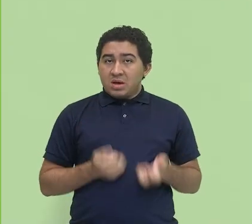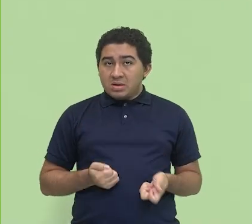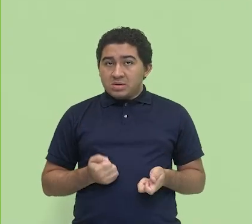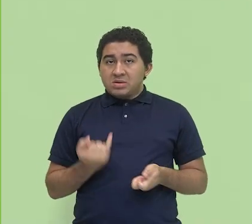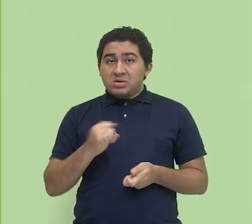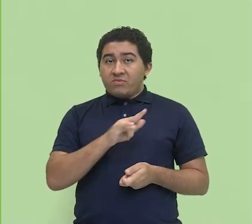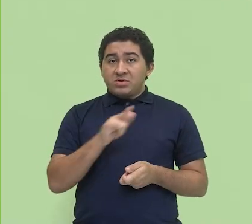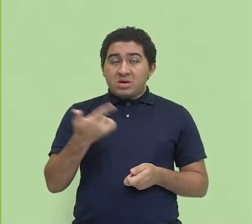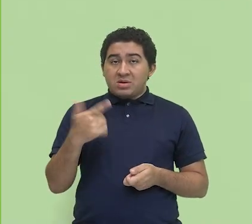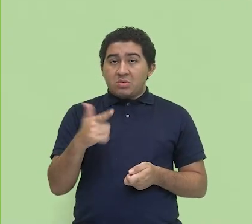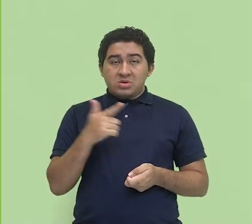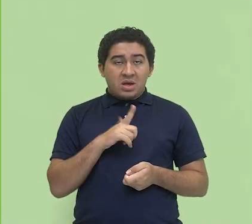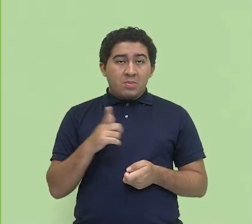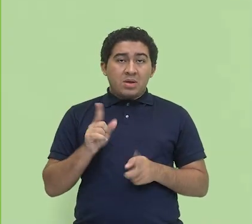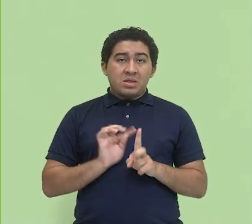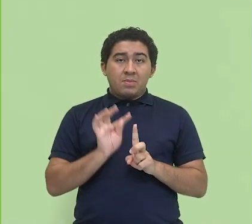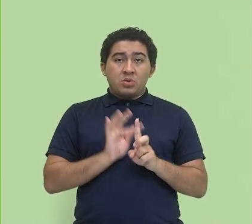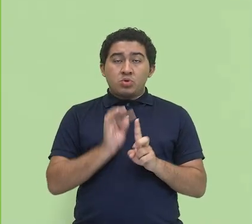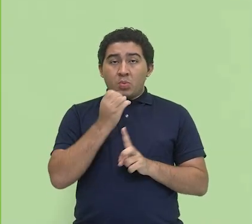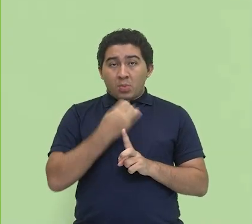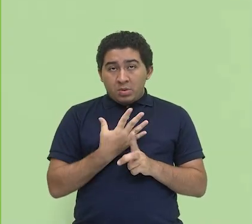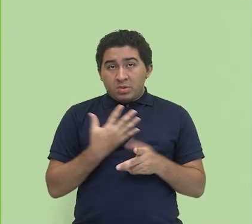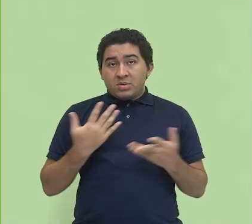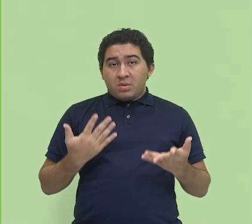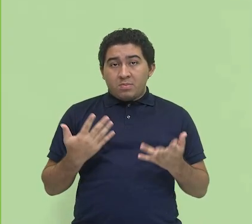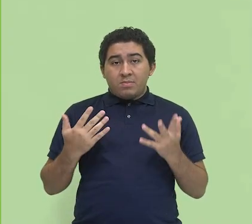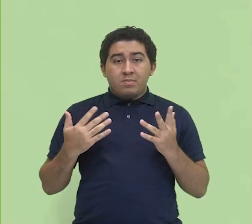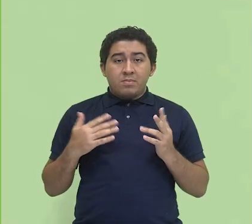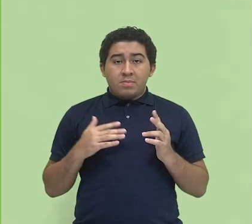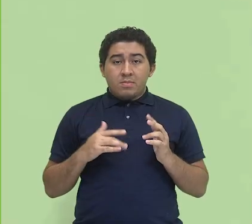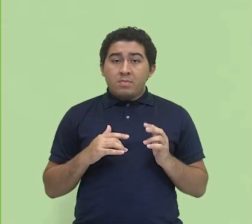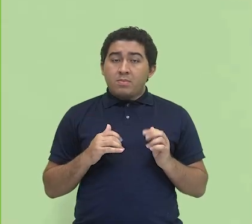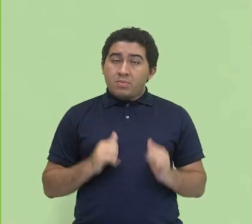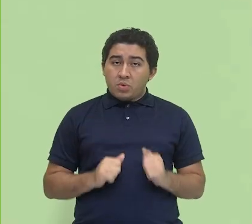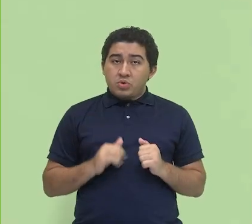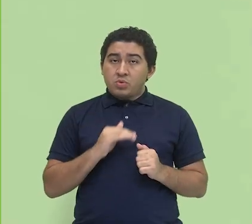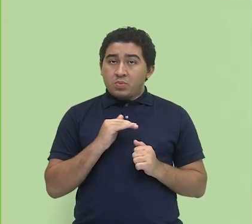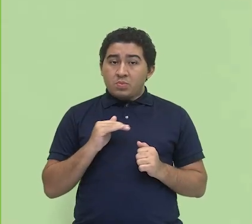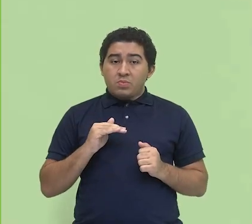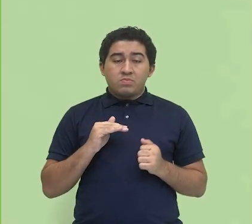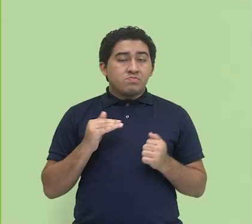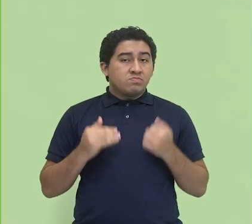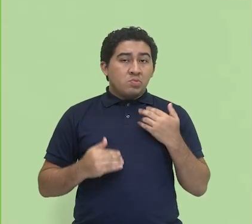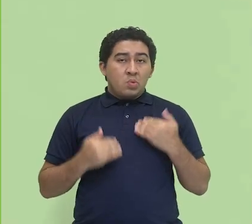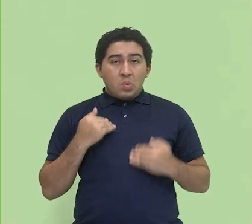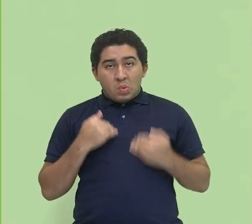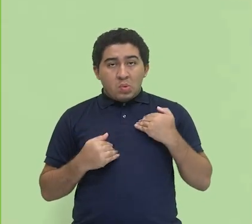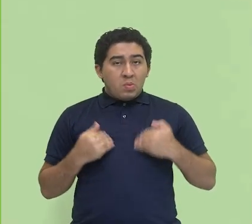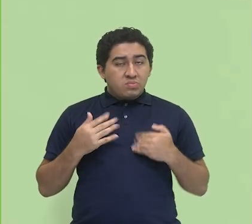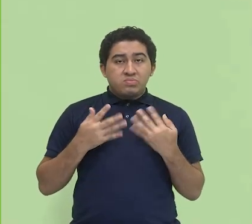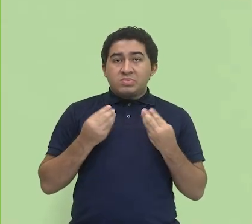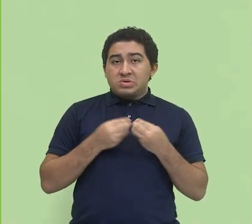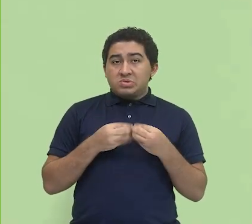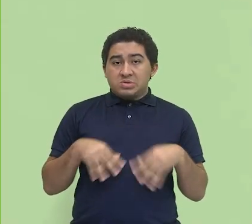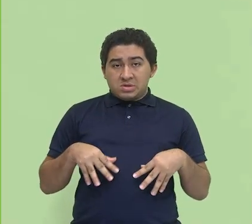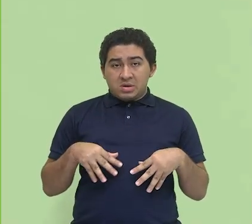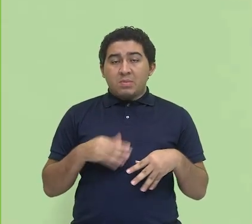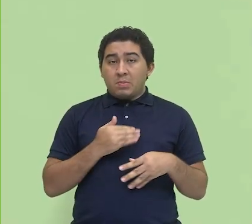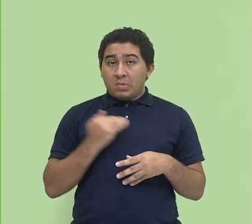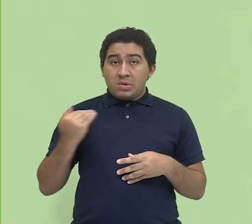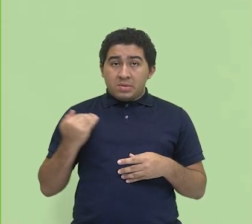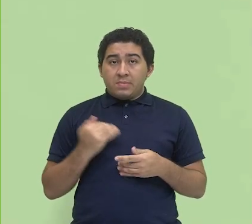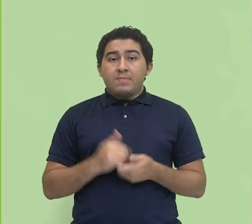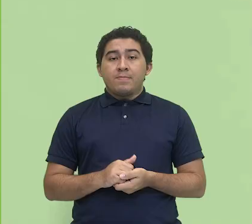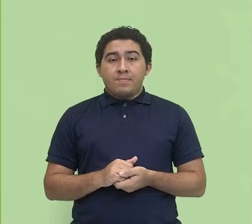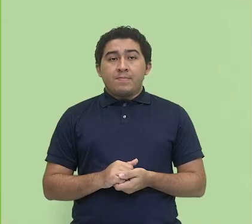bem aquecido numa temperatura dessa aí, o corpo pode entrar em colapso e aí vir a